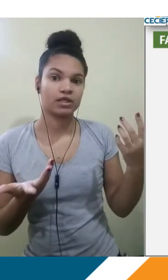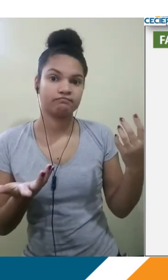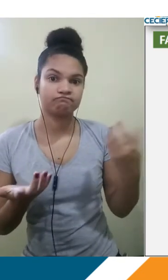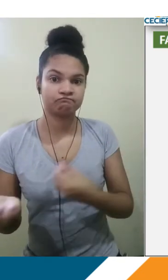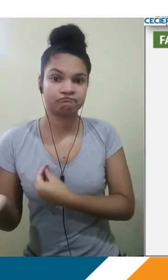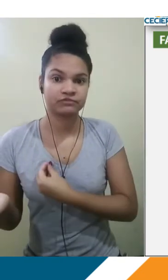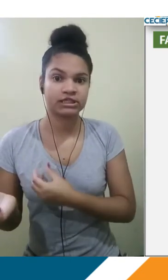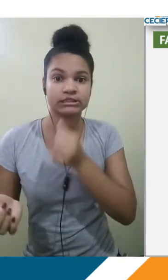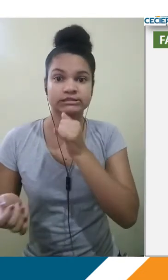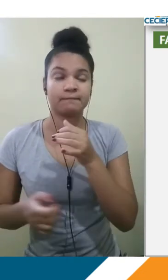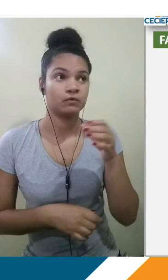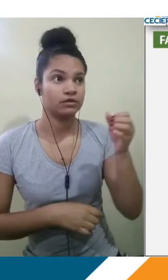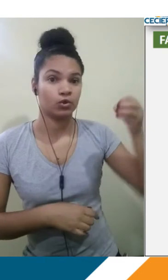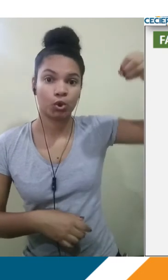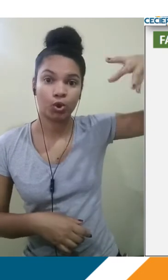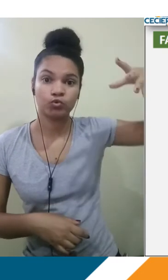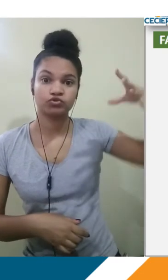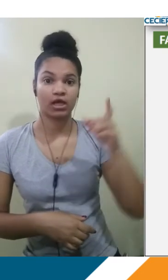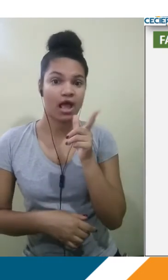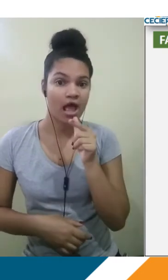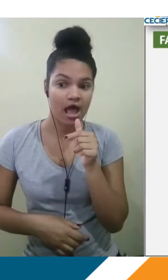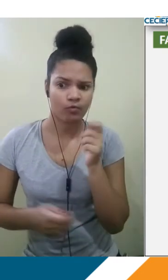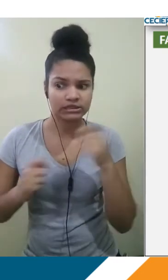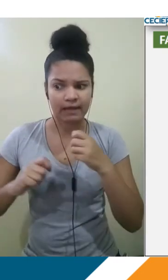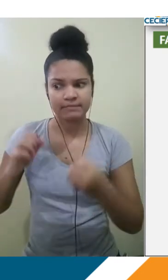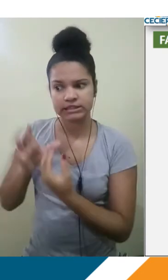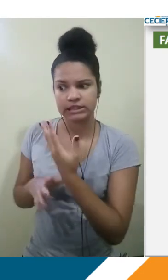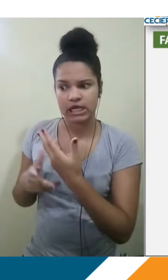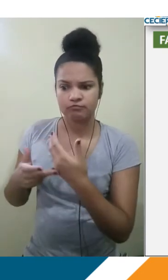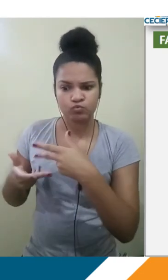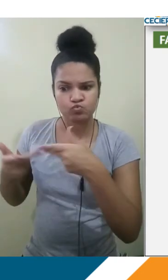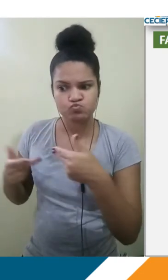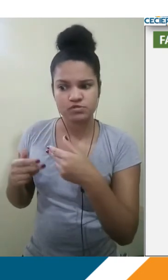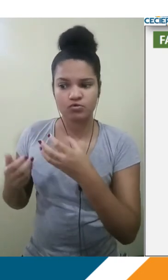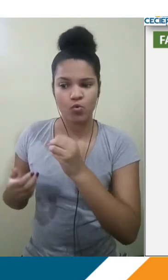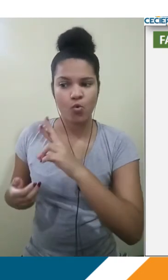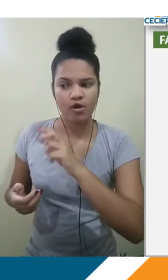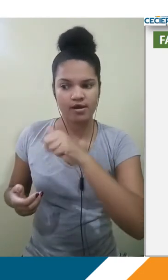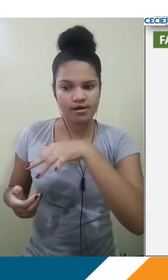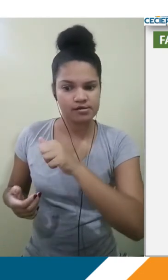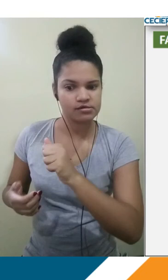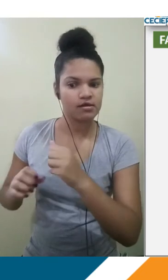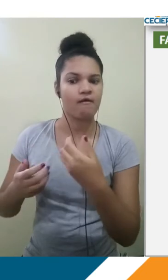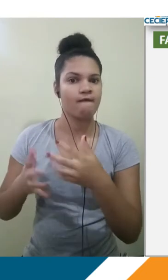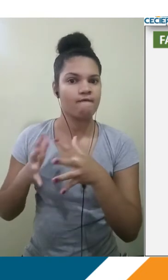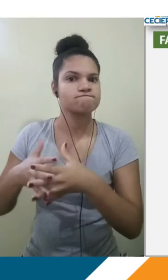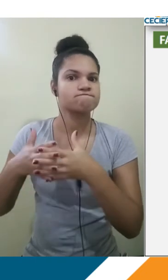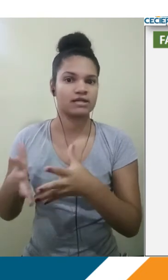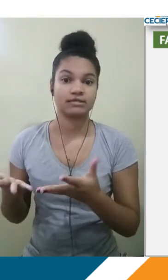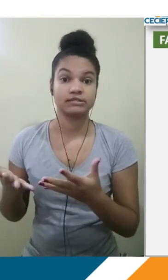água, formar substâncias orgânicas complexas. Para isso, a energia da luz tem que